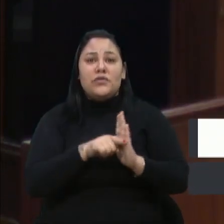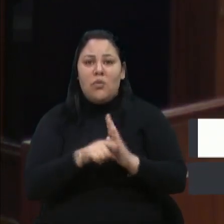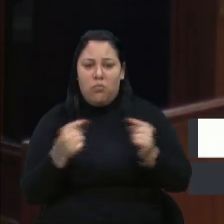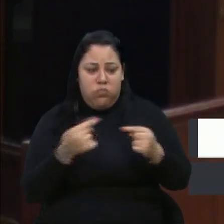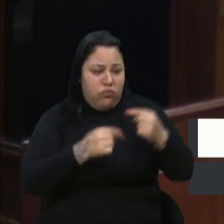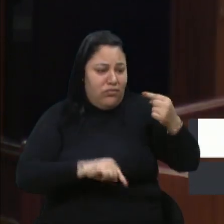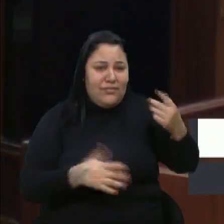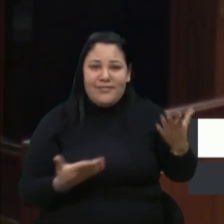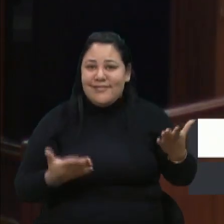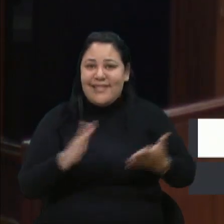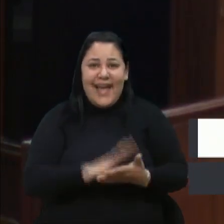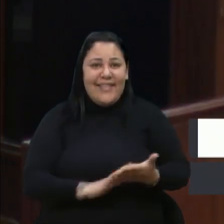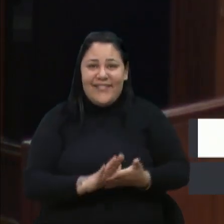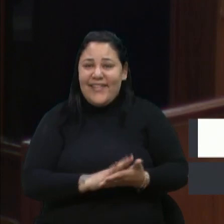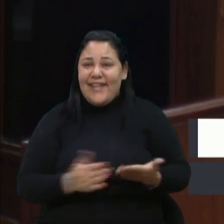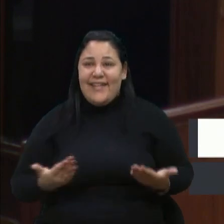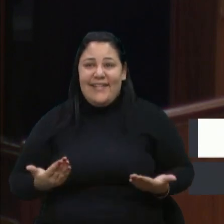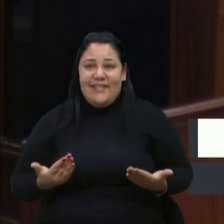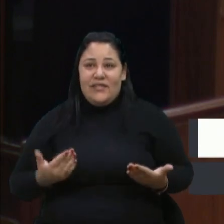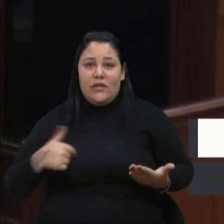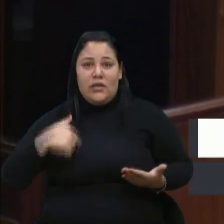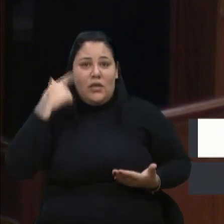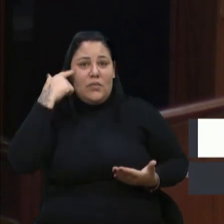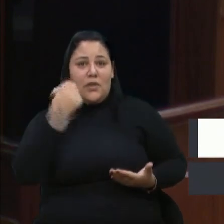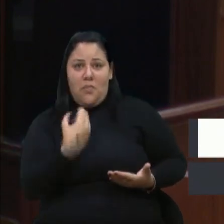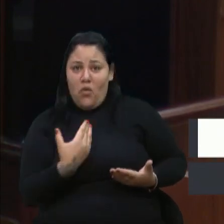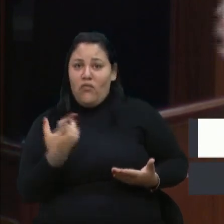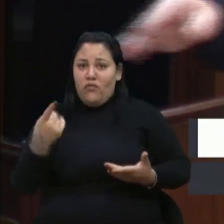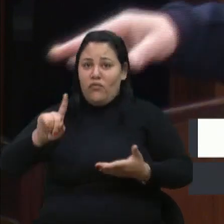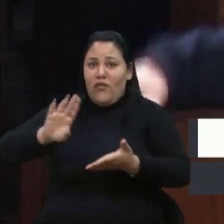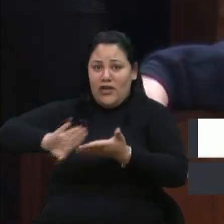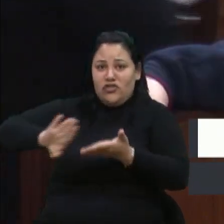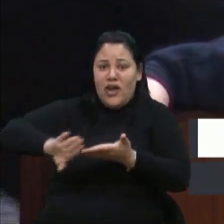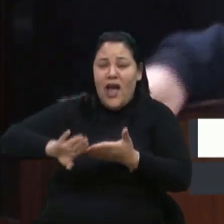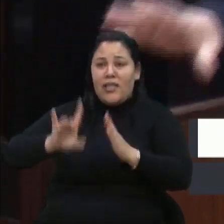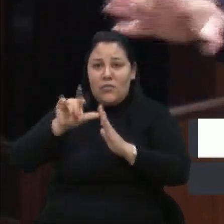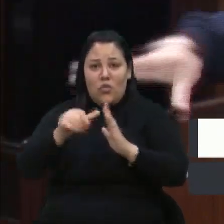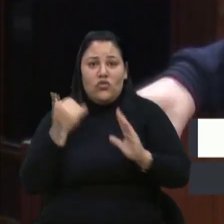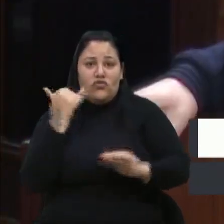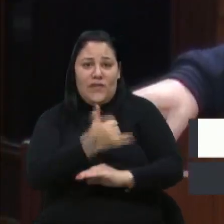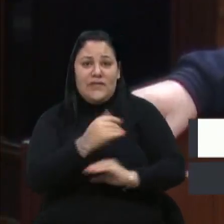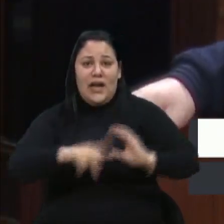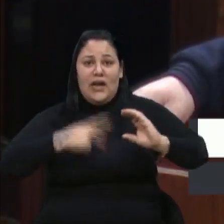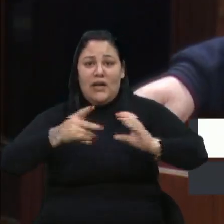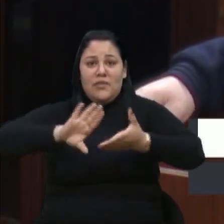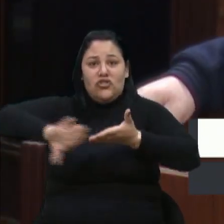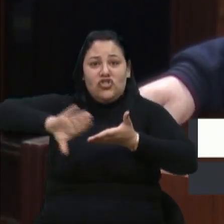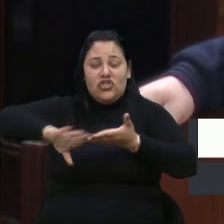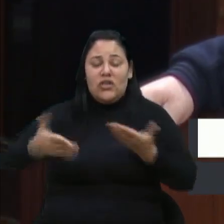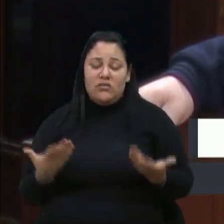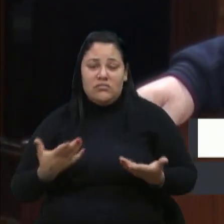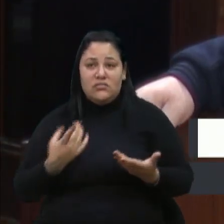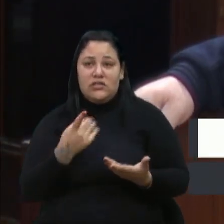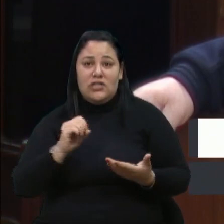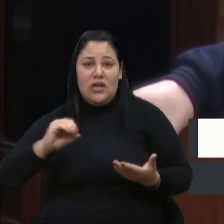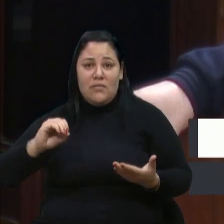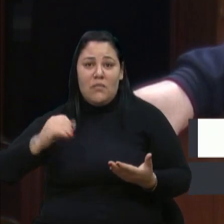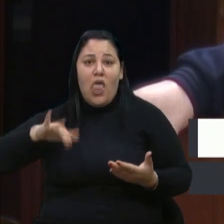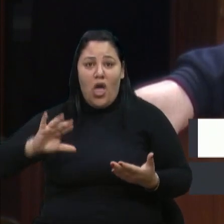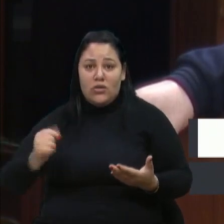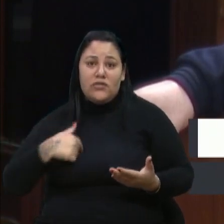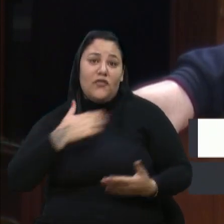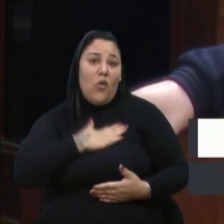ele. Então eu fiquei assim, bom, então vai ser retirado, quando será aportado para a Câmara, vai ser retirado 100 milhões. Fico mais tranquilo,